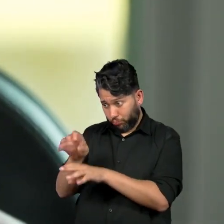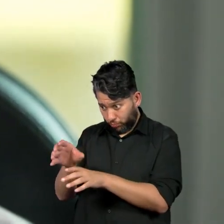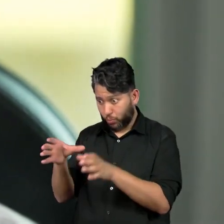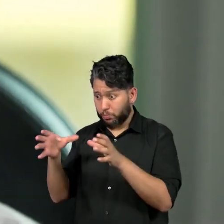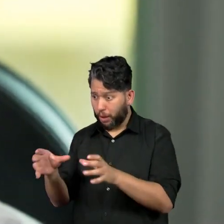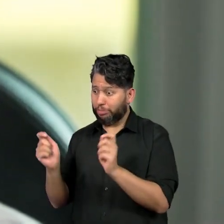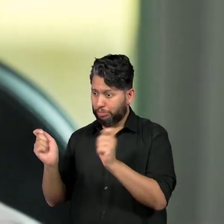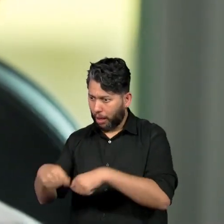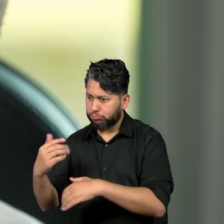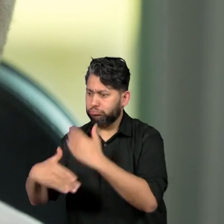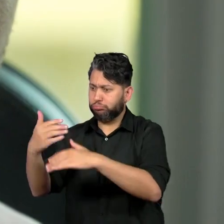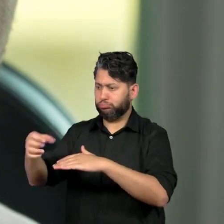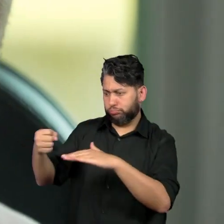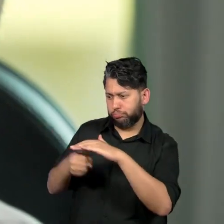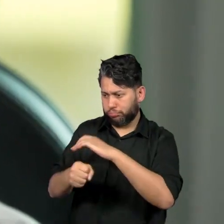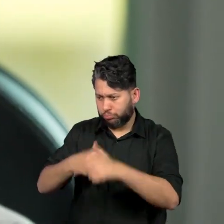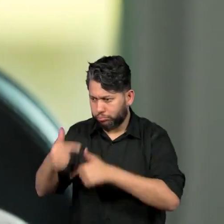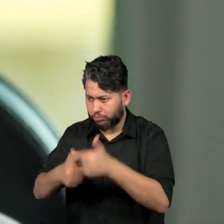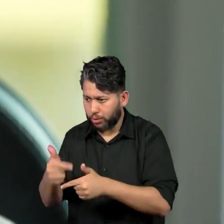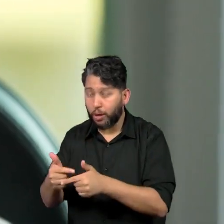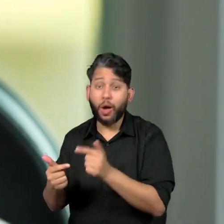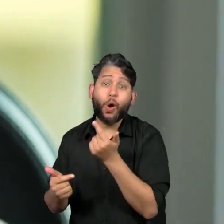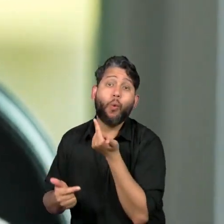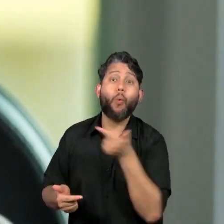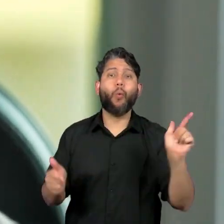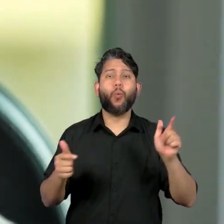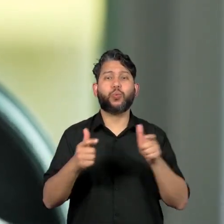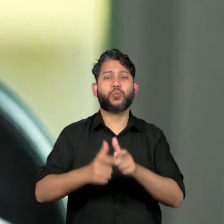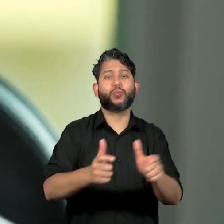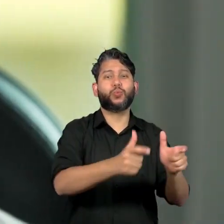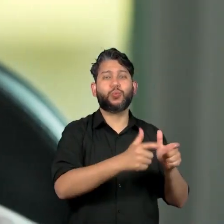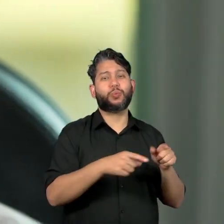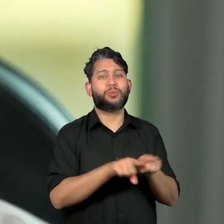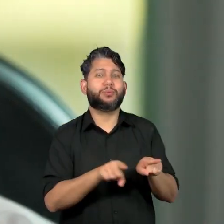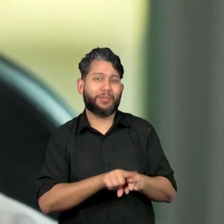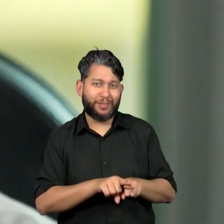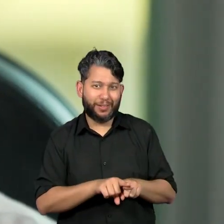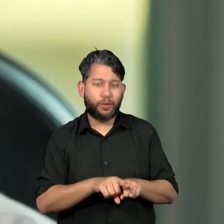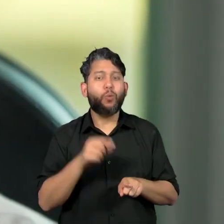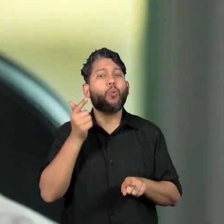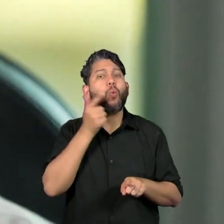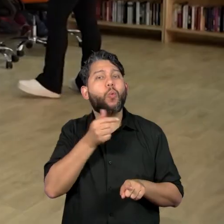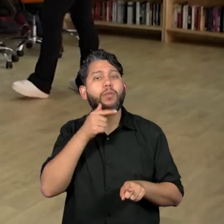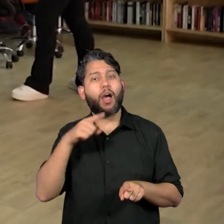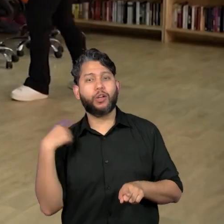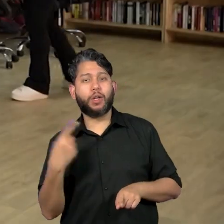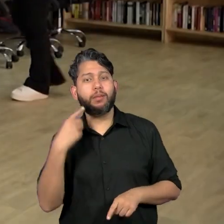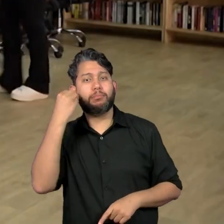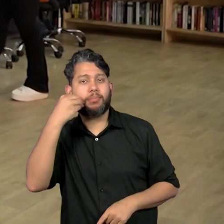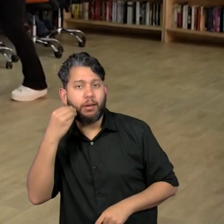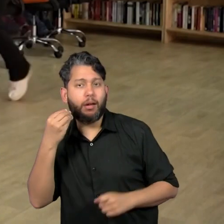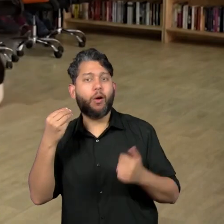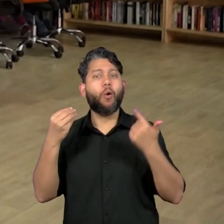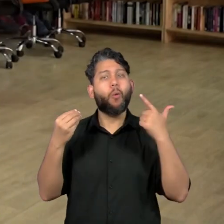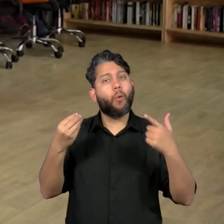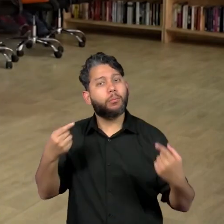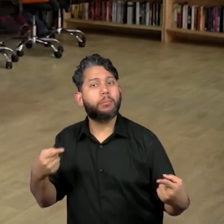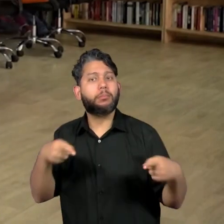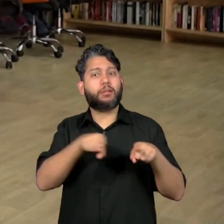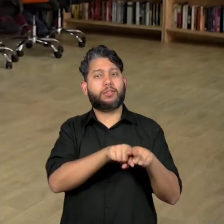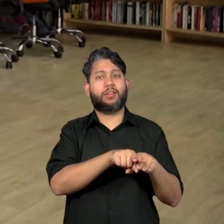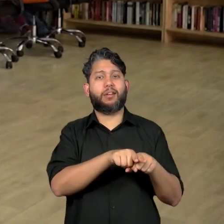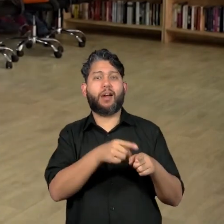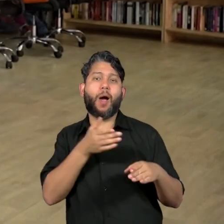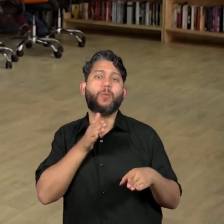comunidades. A gente quer que se estruture um parceiro de formação, um parceiro